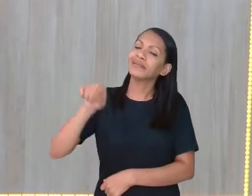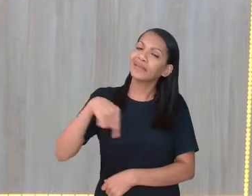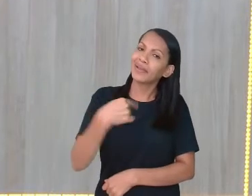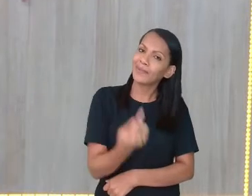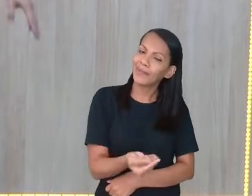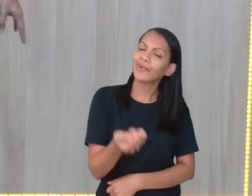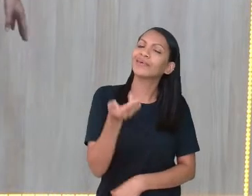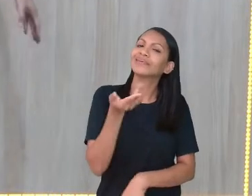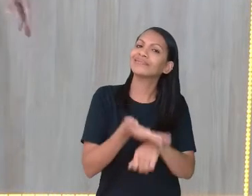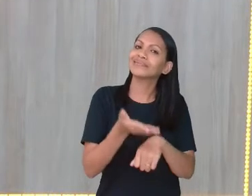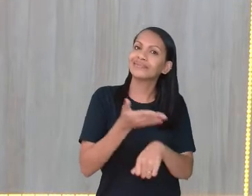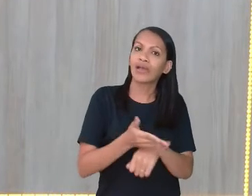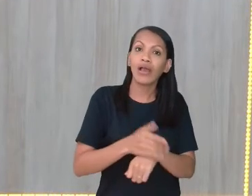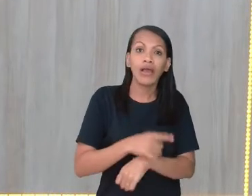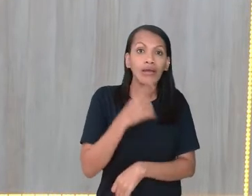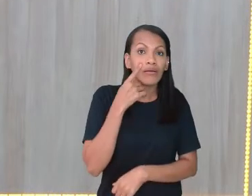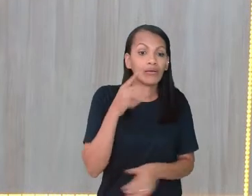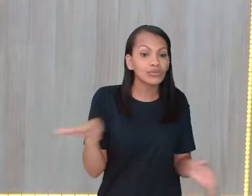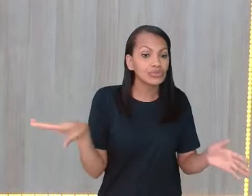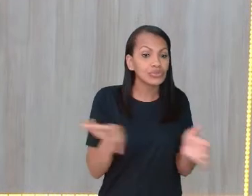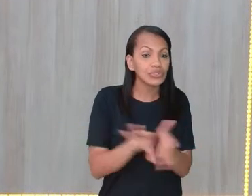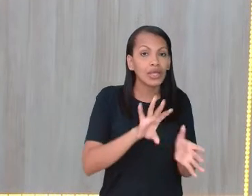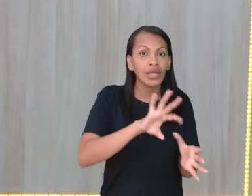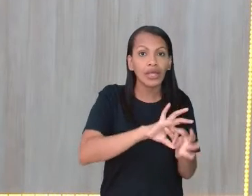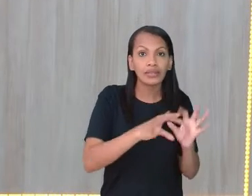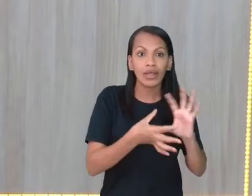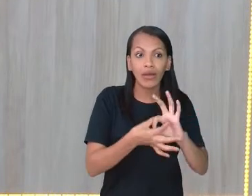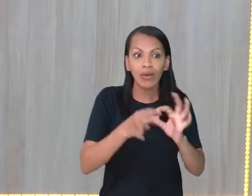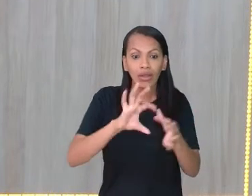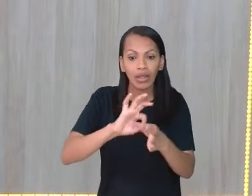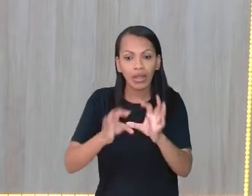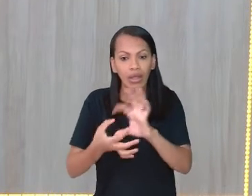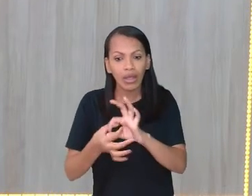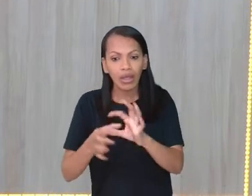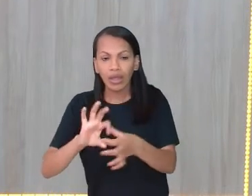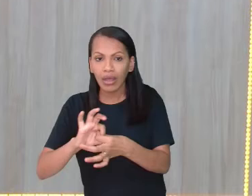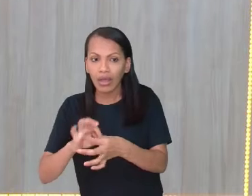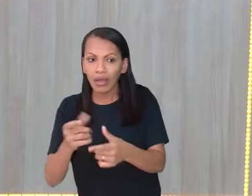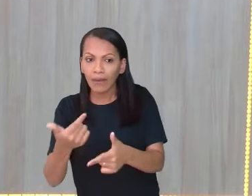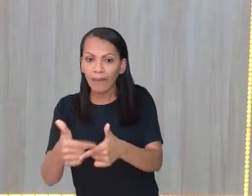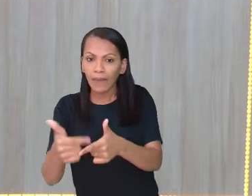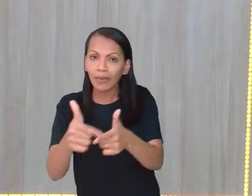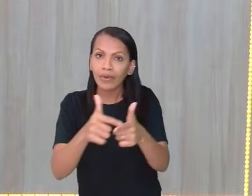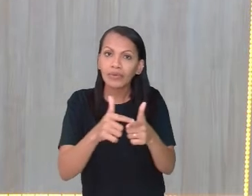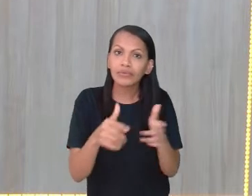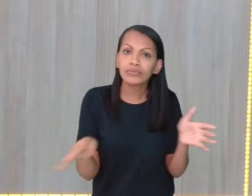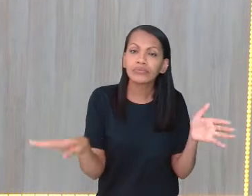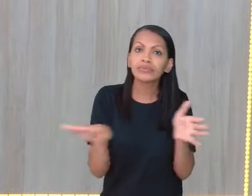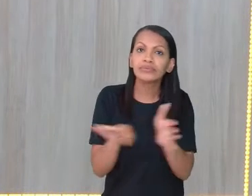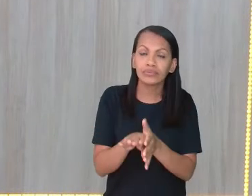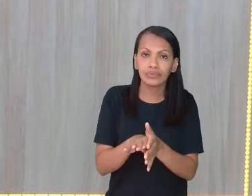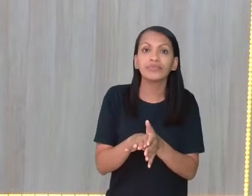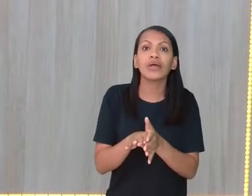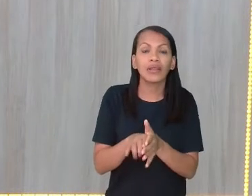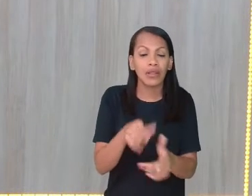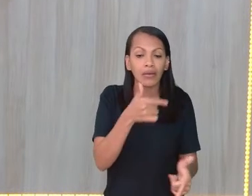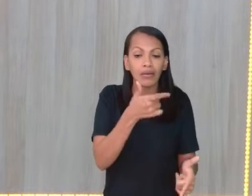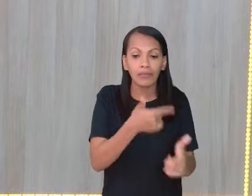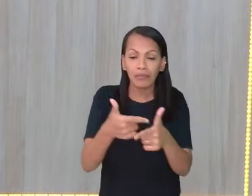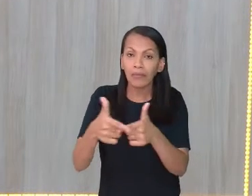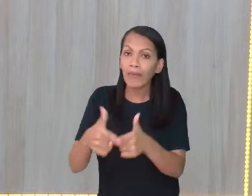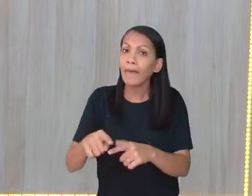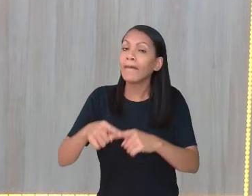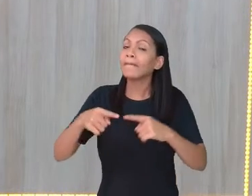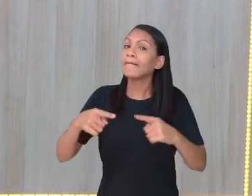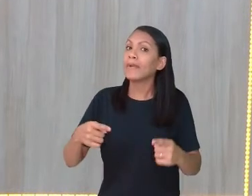que você vê a pessoa que tem todo esse problema aqui, aí chega lá, ela tem todo esse problema, mas conseguiu